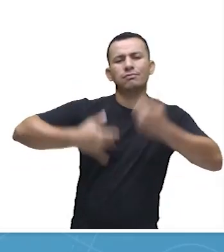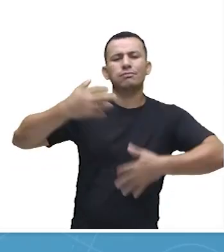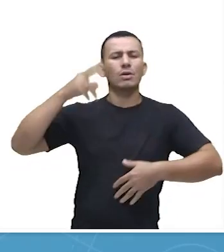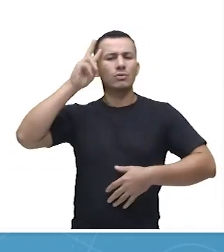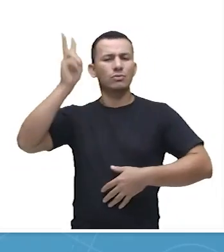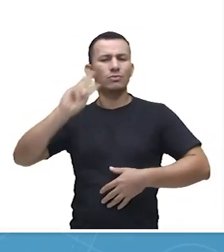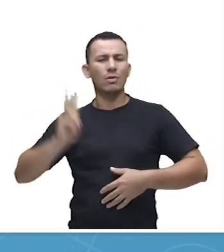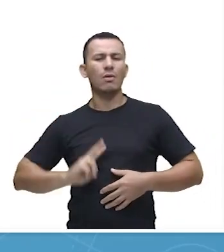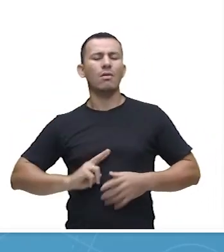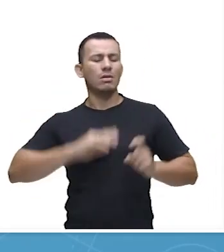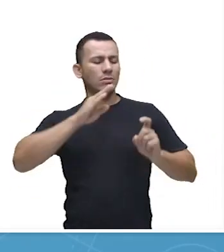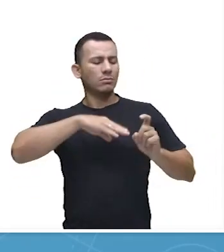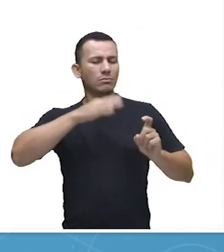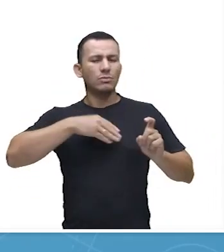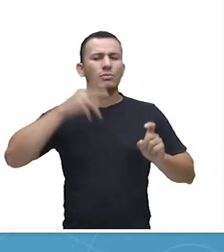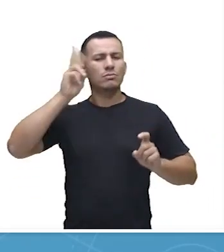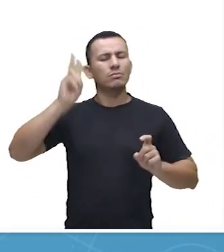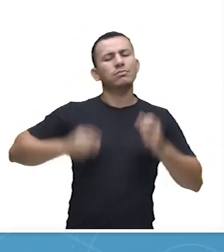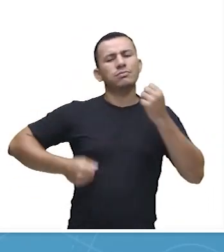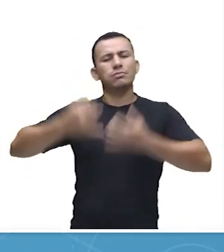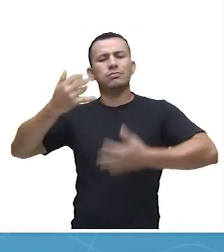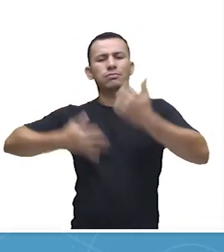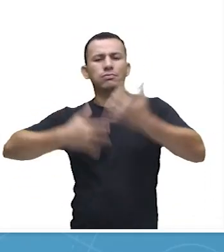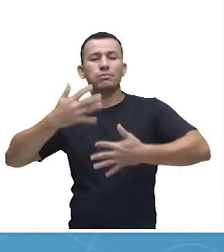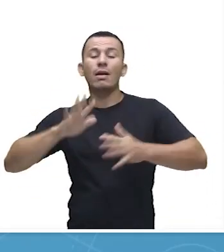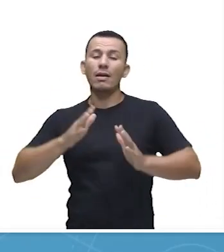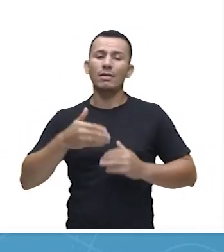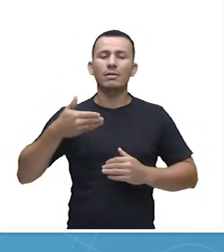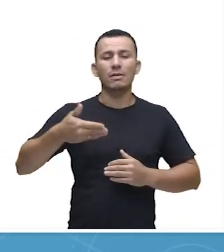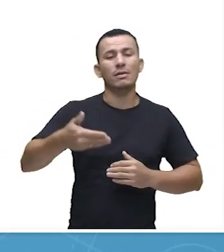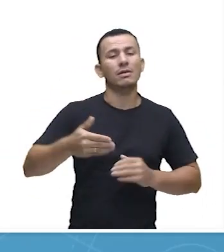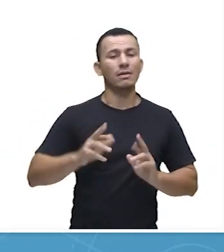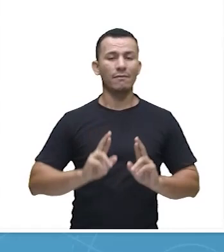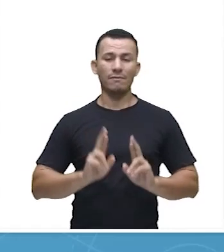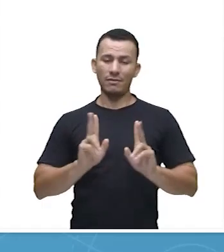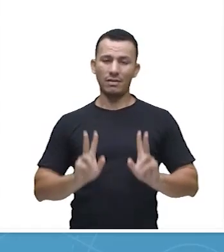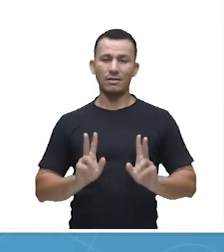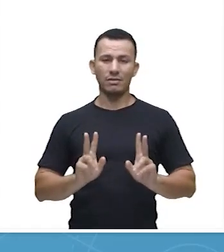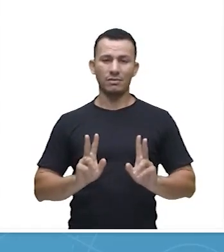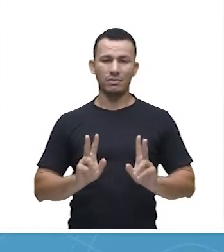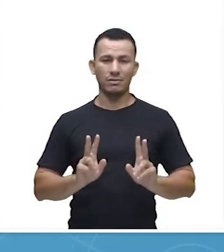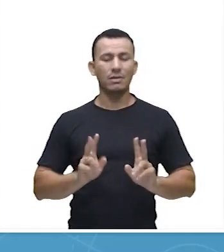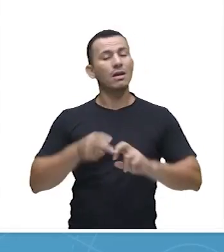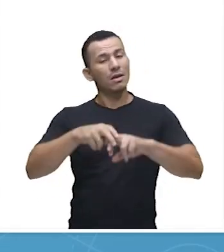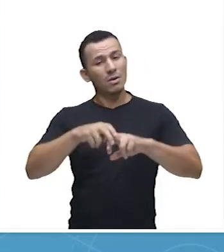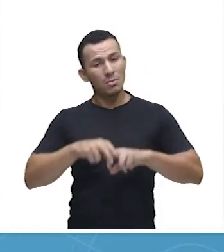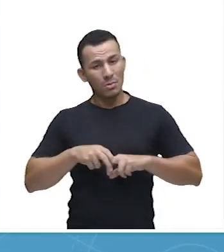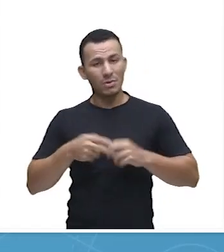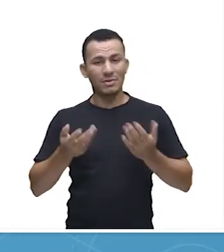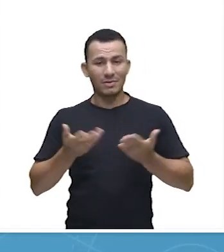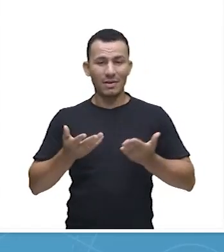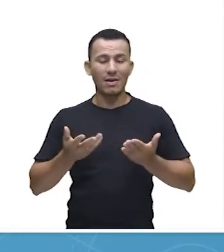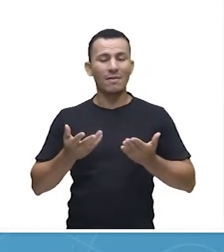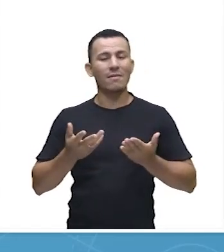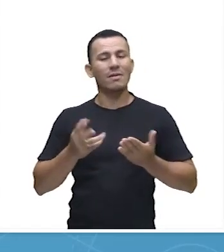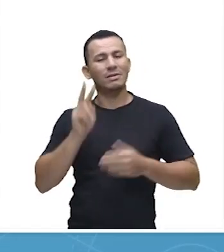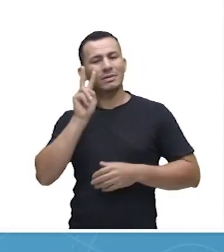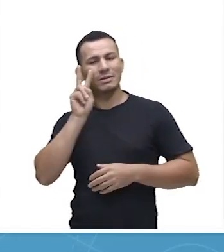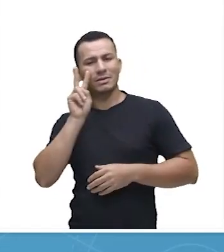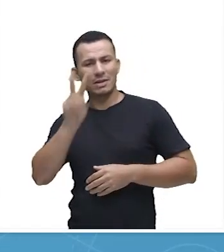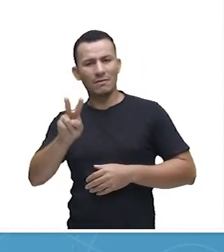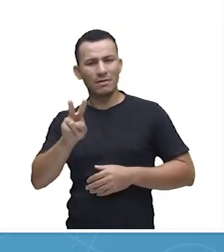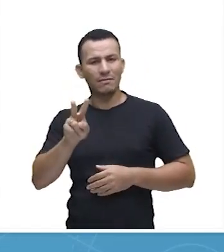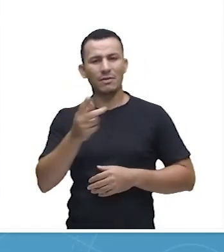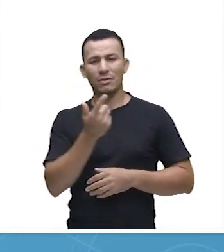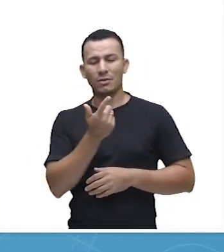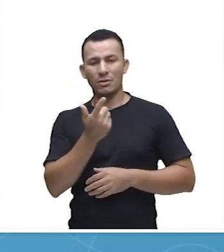apresenta, é um processo diferente, tá bom? E é justamente isso que a gente vai ver agora na nossa próxima